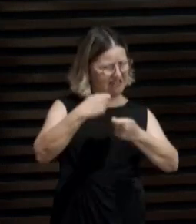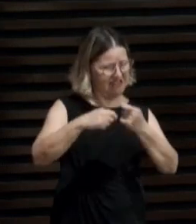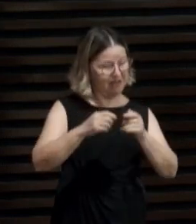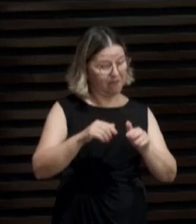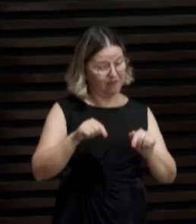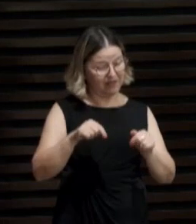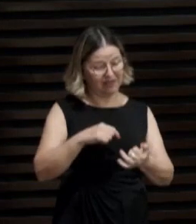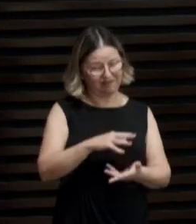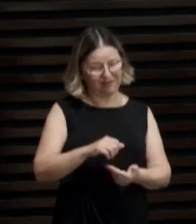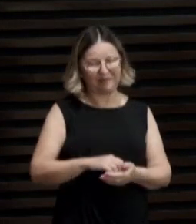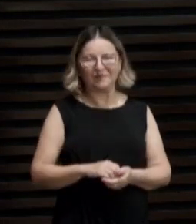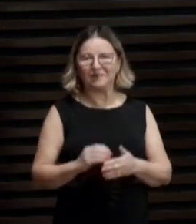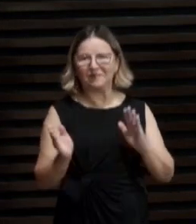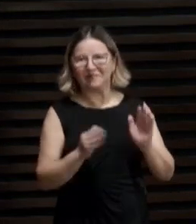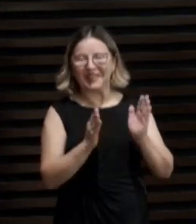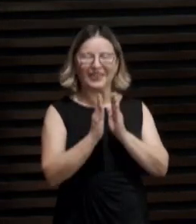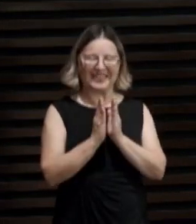orar?